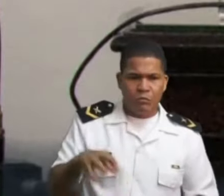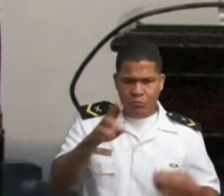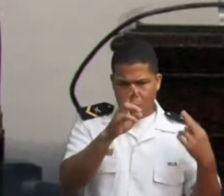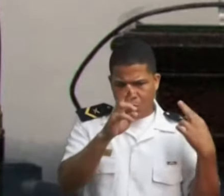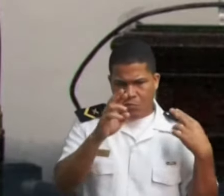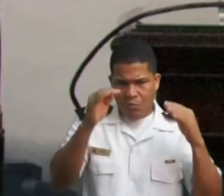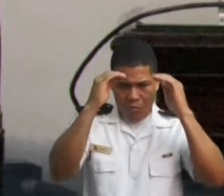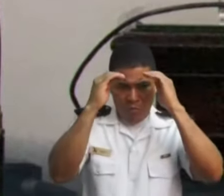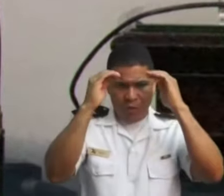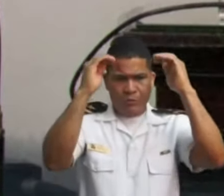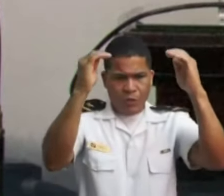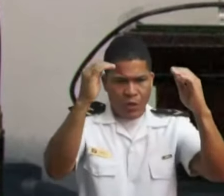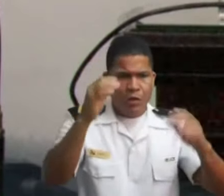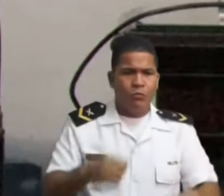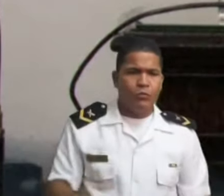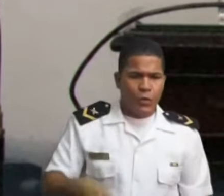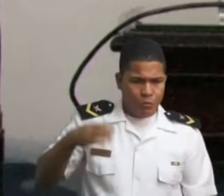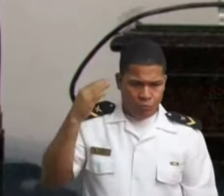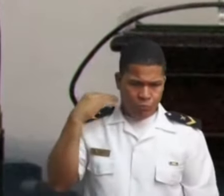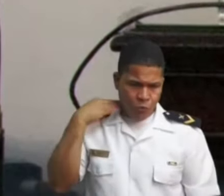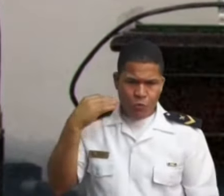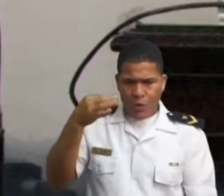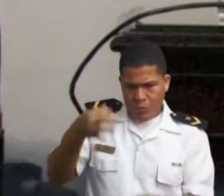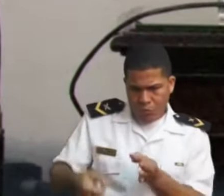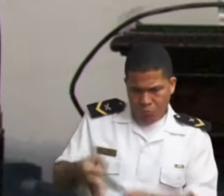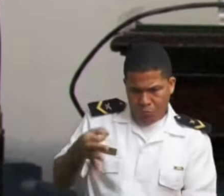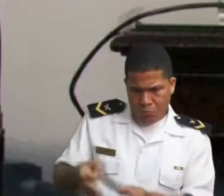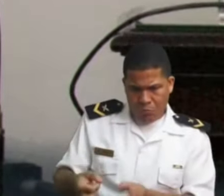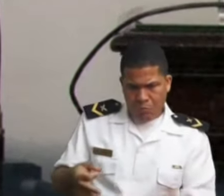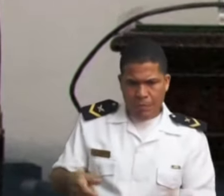que participam das lides deste tribunal.